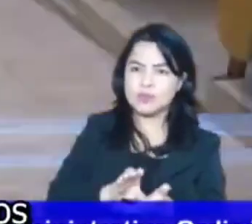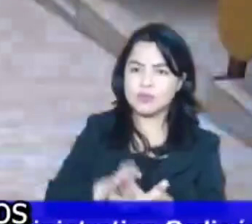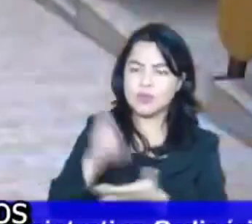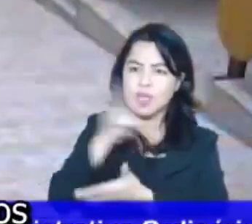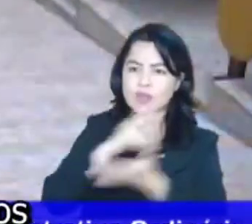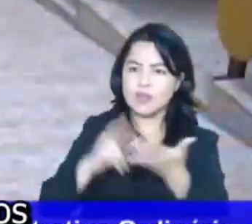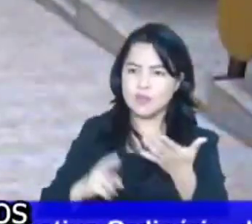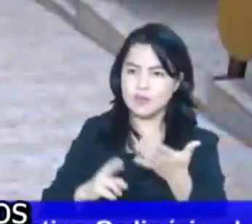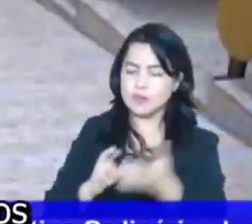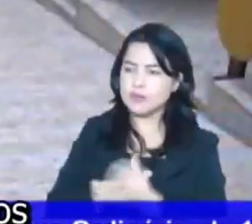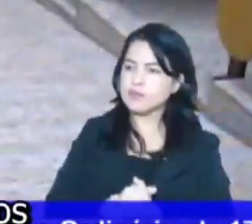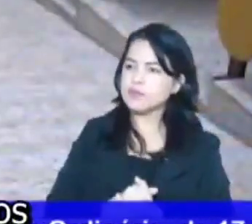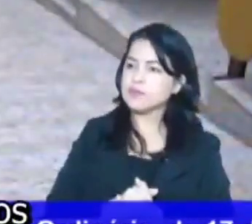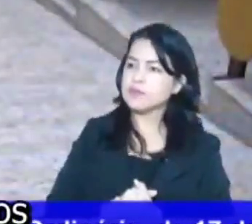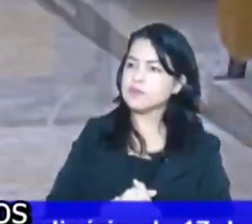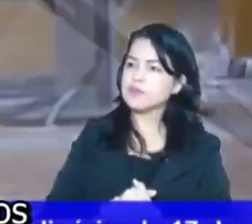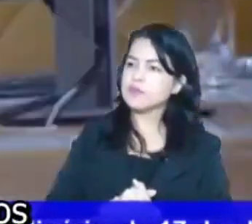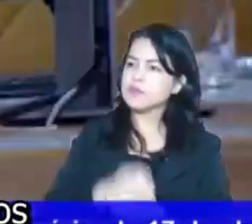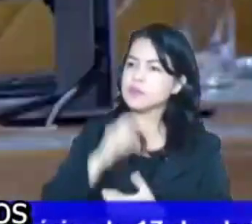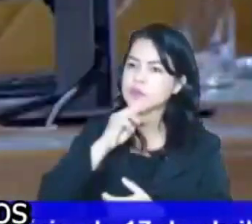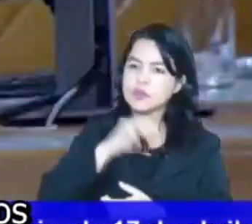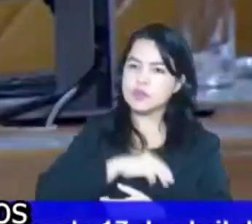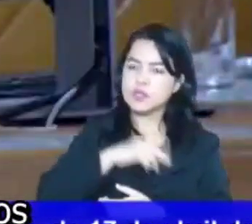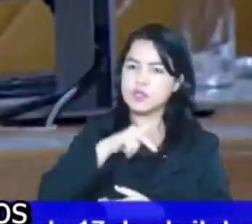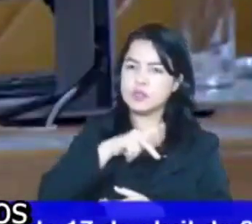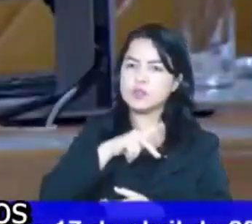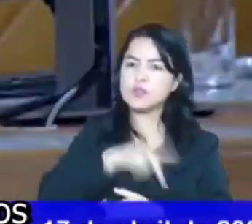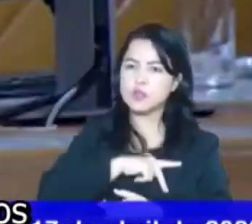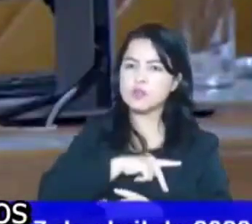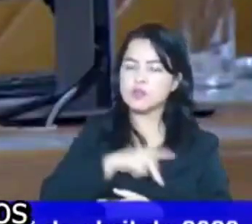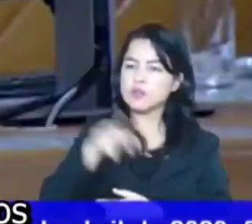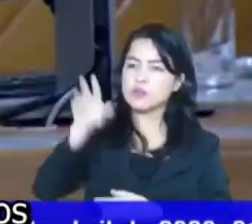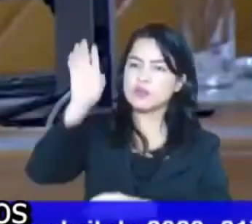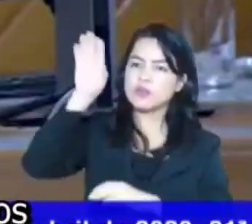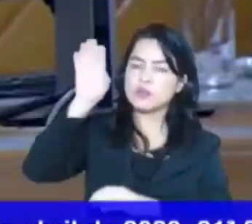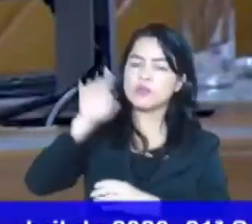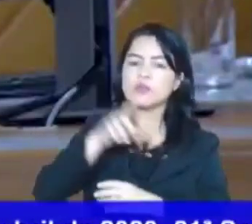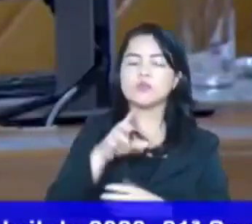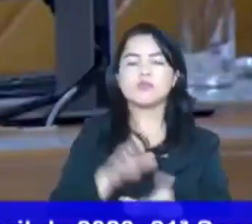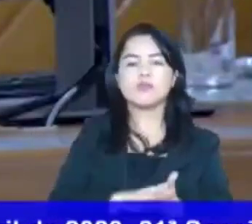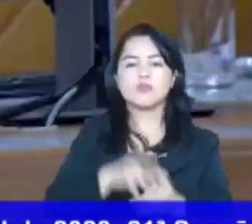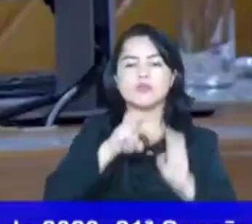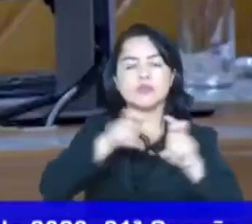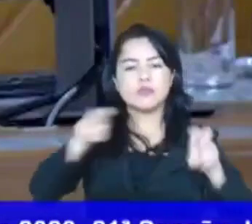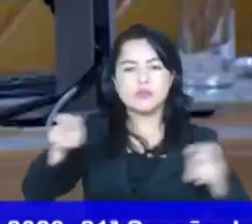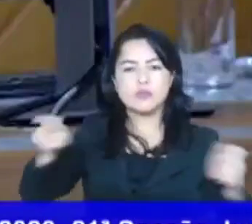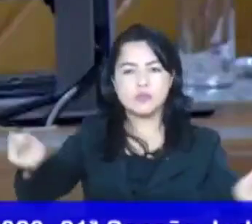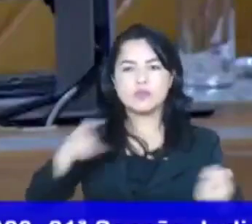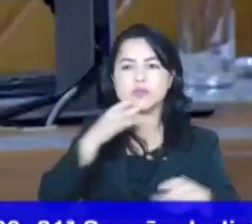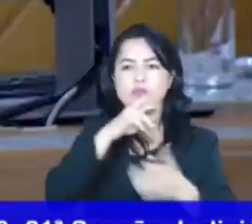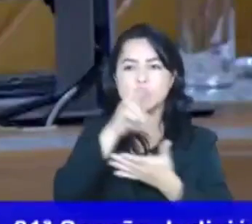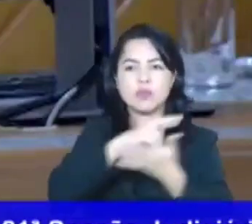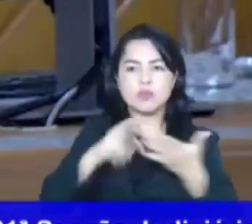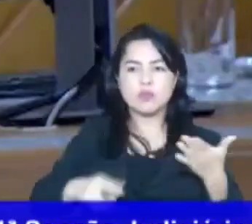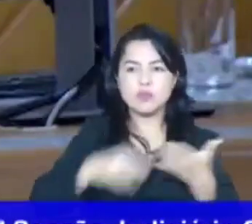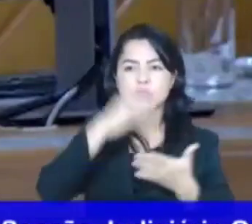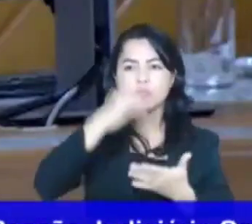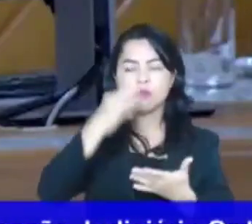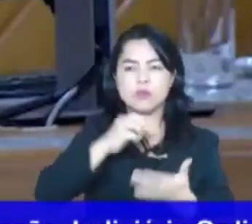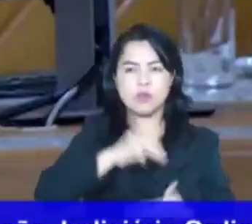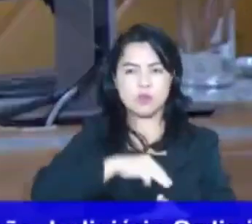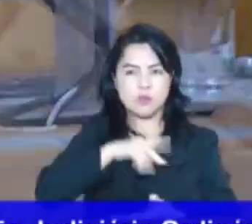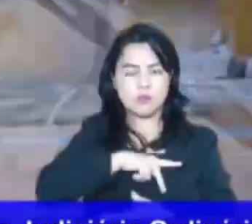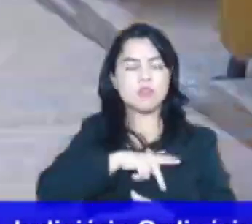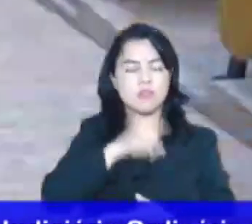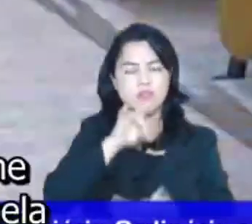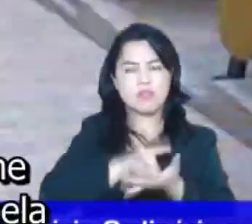relatório. Imagem ampla do plenário. Excelentíssimo Foco no presidente, procurador do excelentíssima Ministério relatora, Público. excelentíssimos julgadores, Ministério Público Eleitoral reitera o